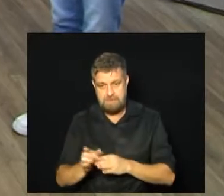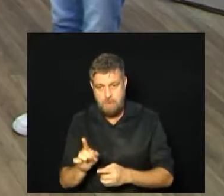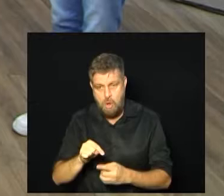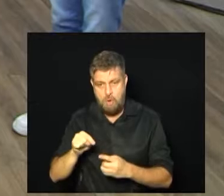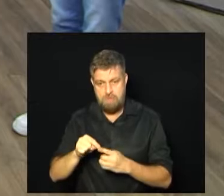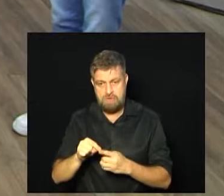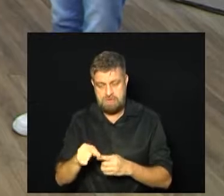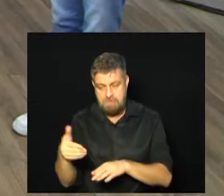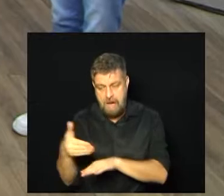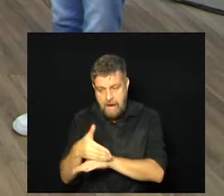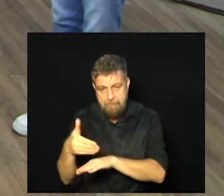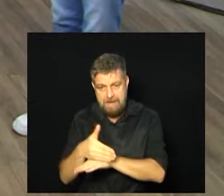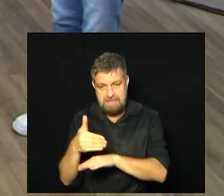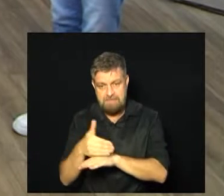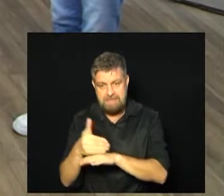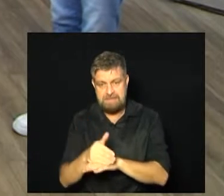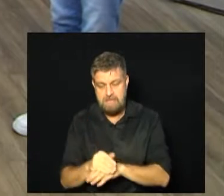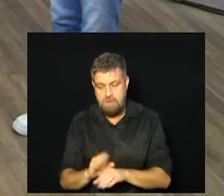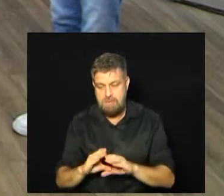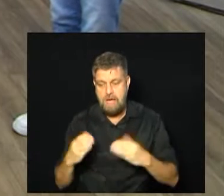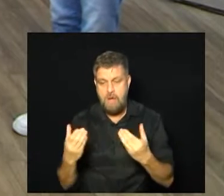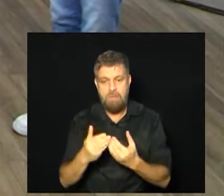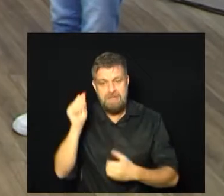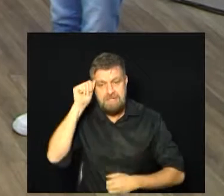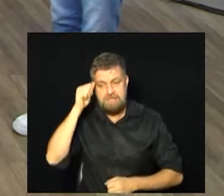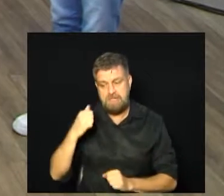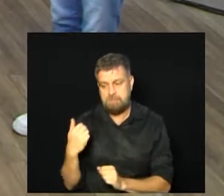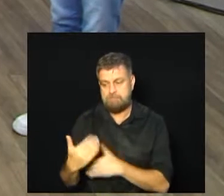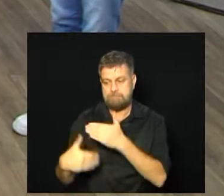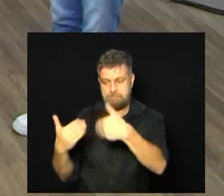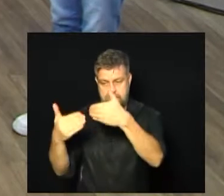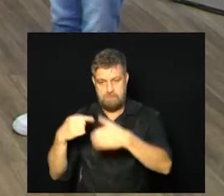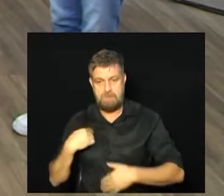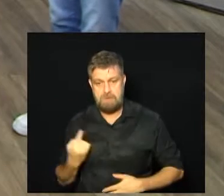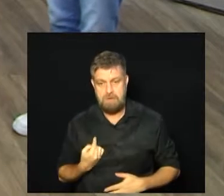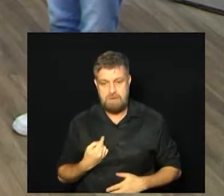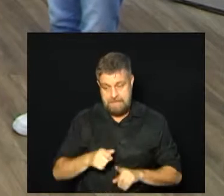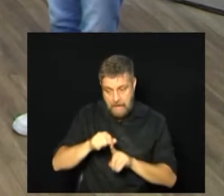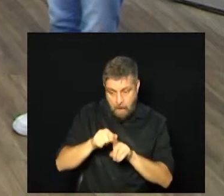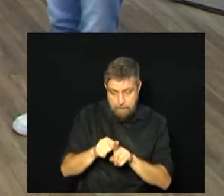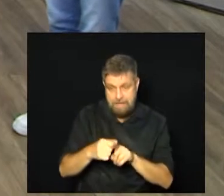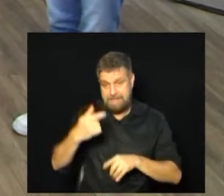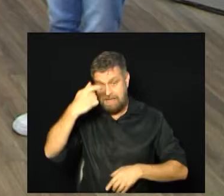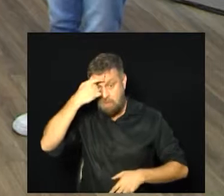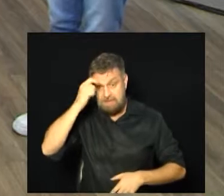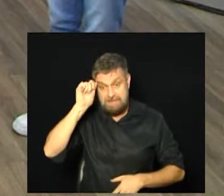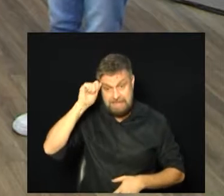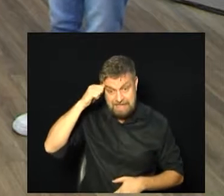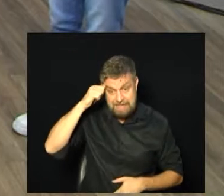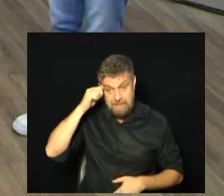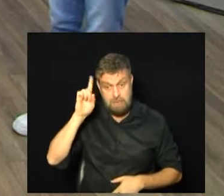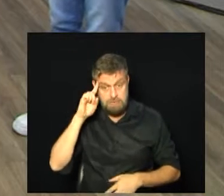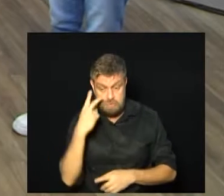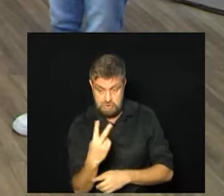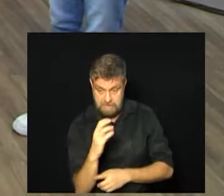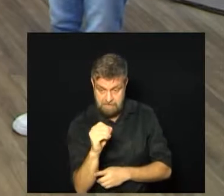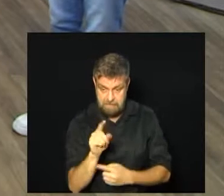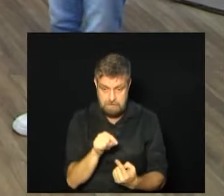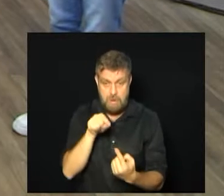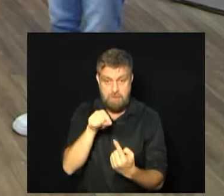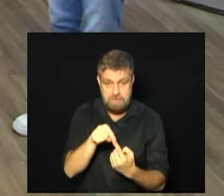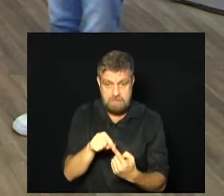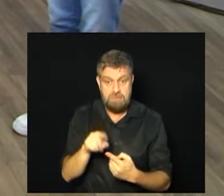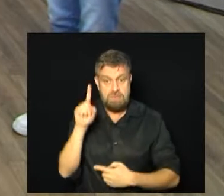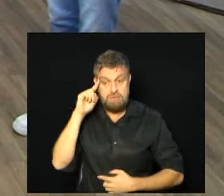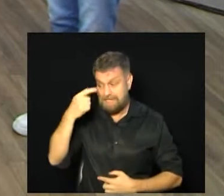e Participação da Comunidade Negra. A gente está no mês da consciência negra, no dia 20 é o dia da consciência